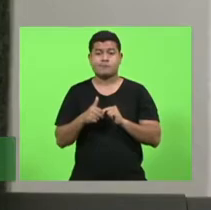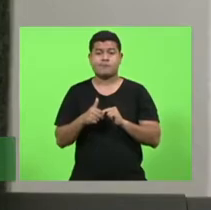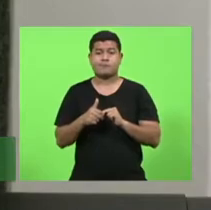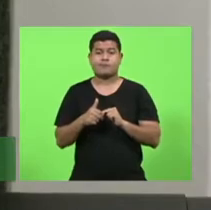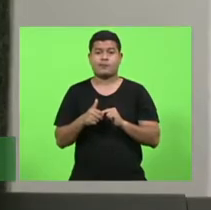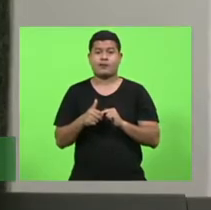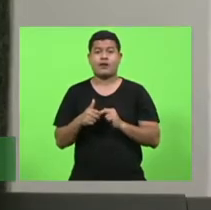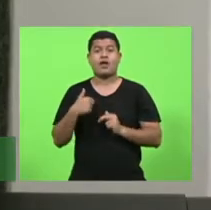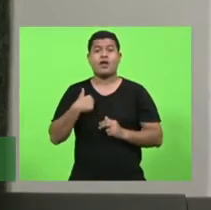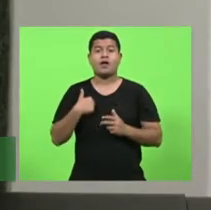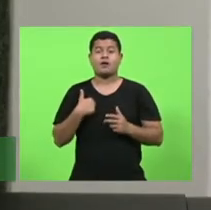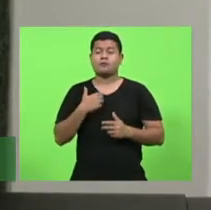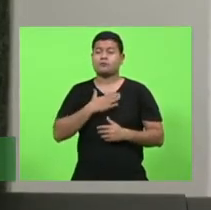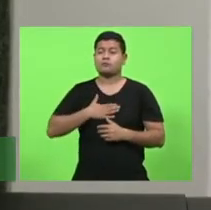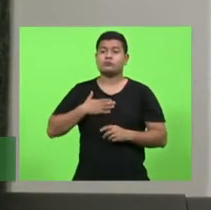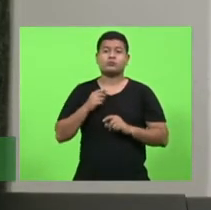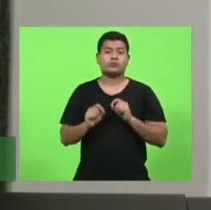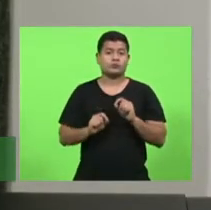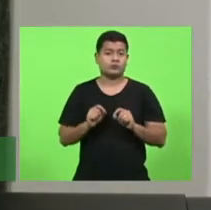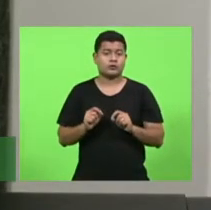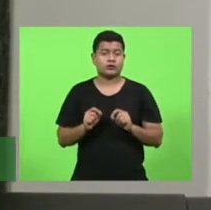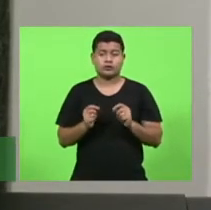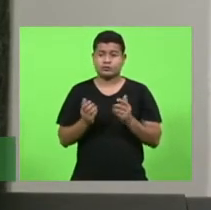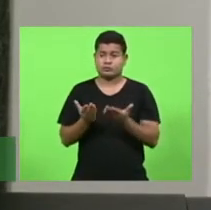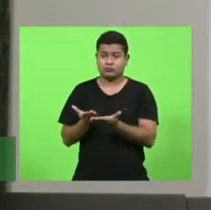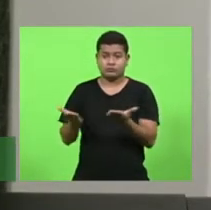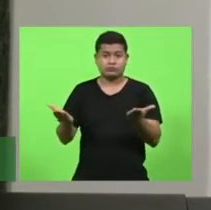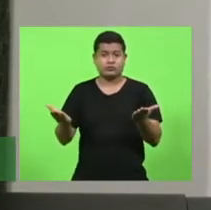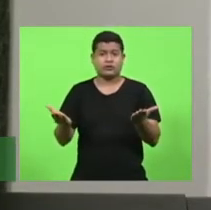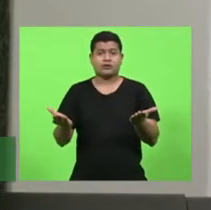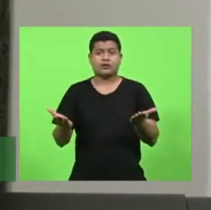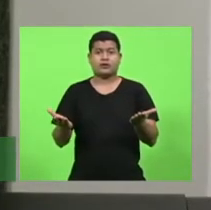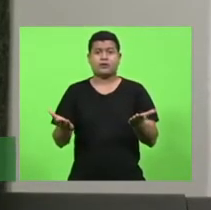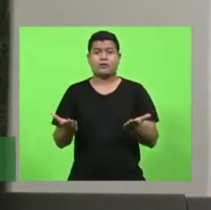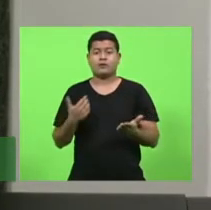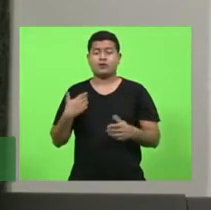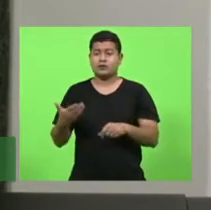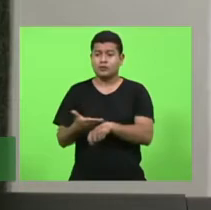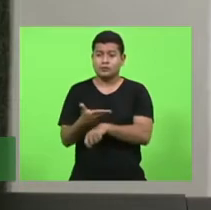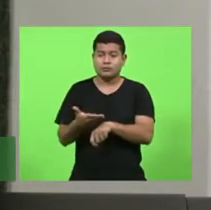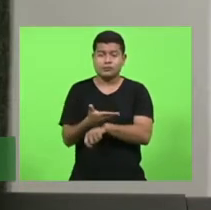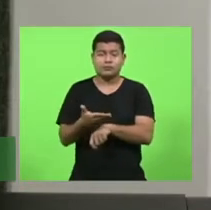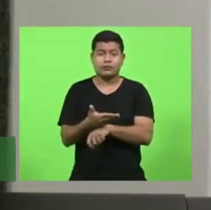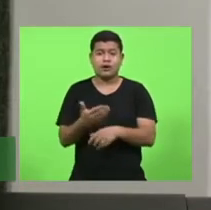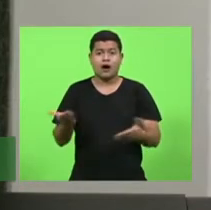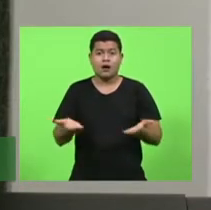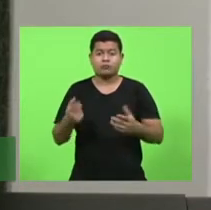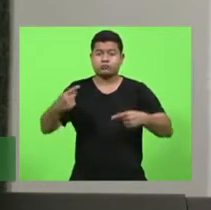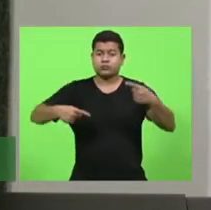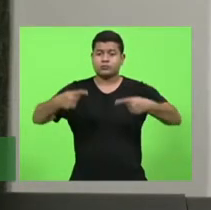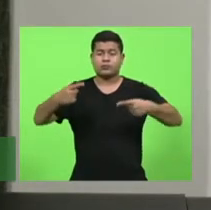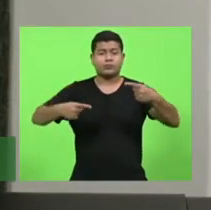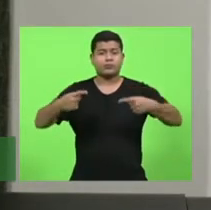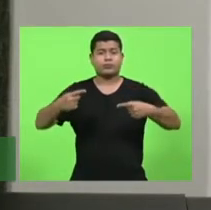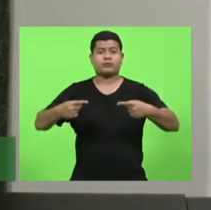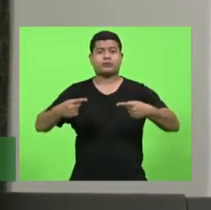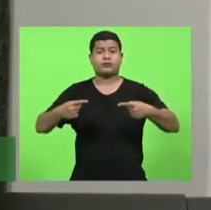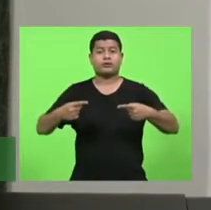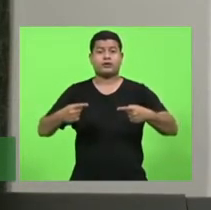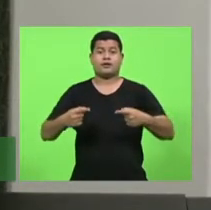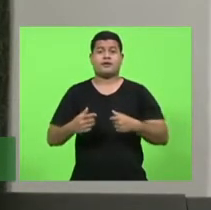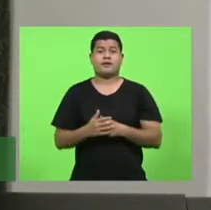eu gostaria, então, de passar a palavra aos participantes desse debate, e não antes